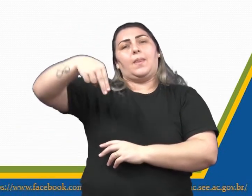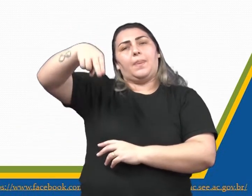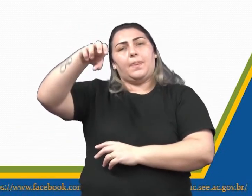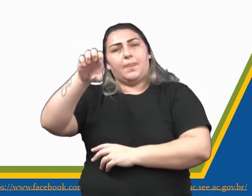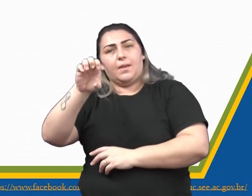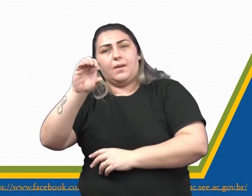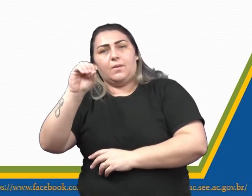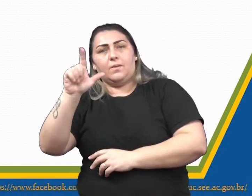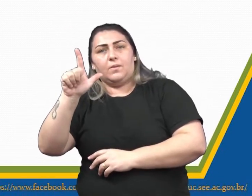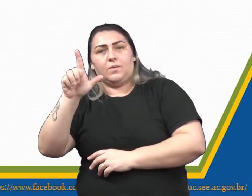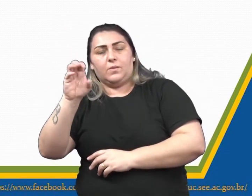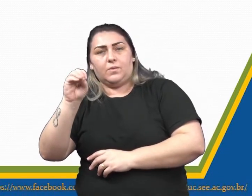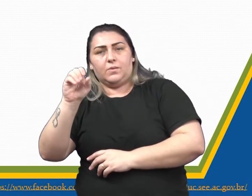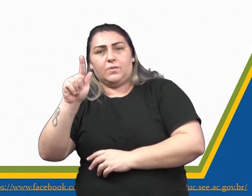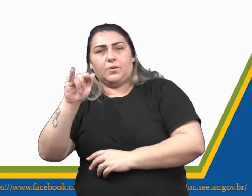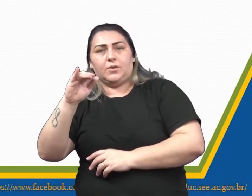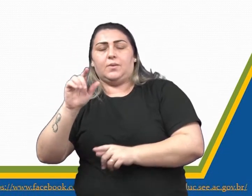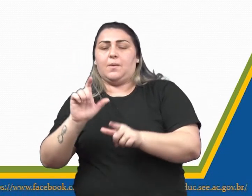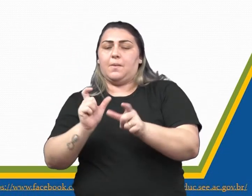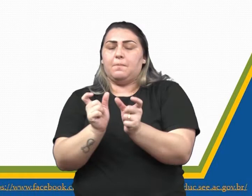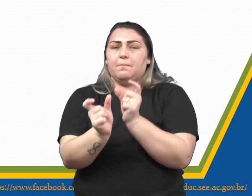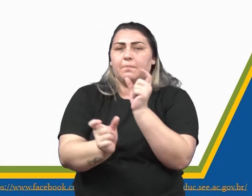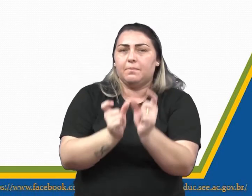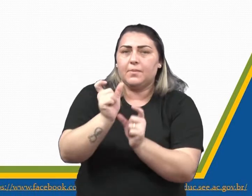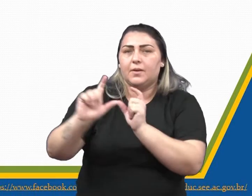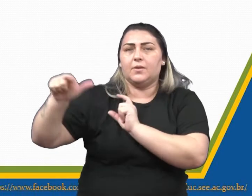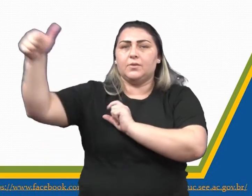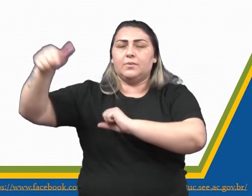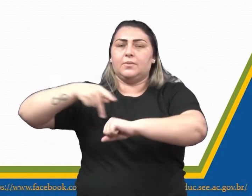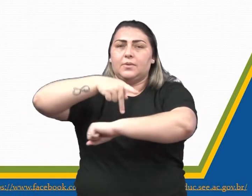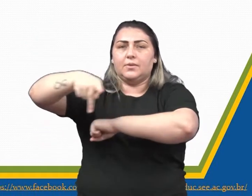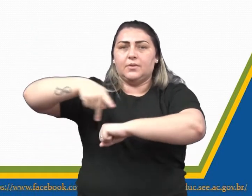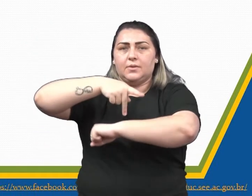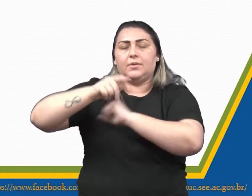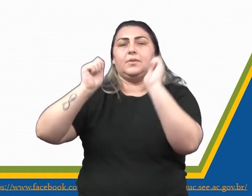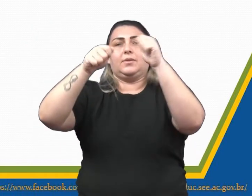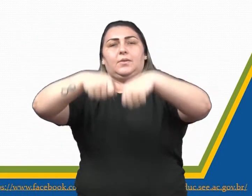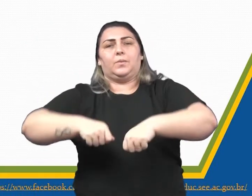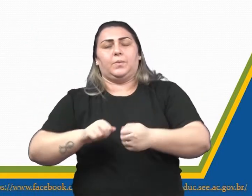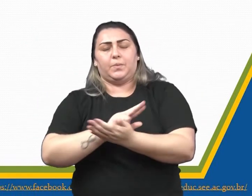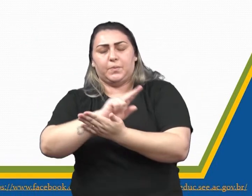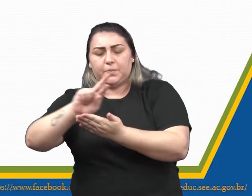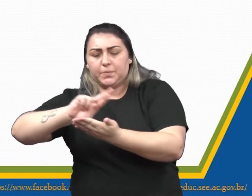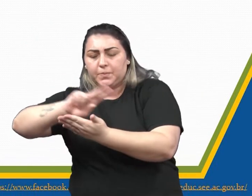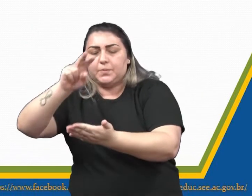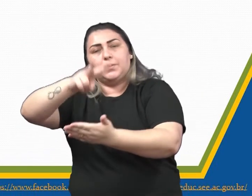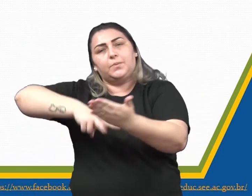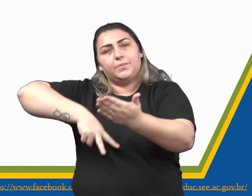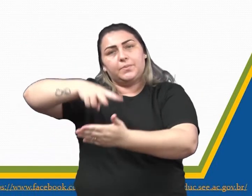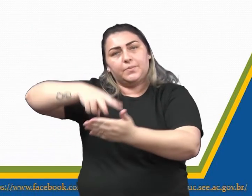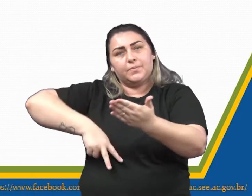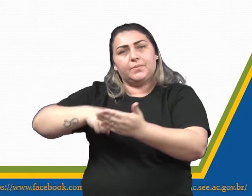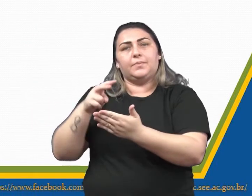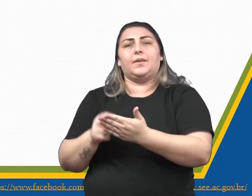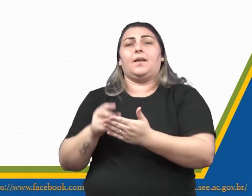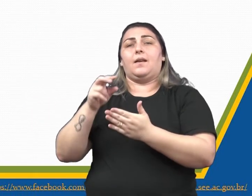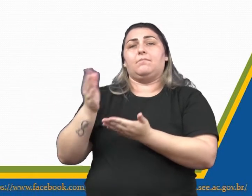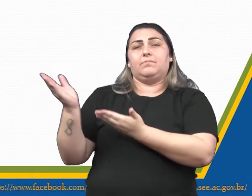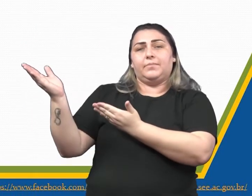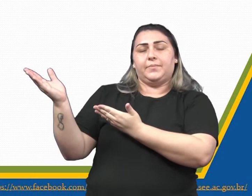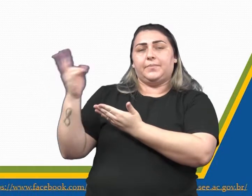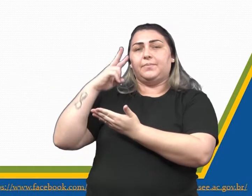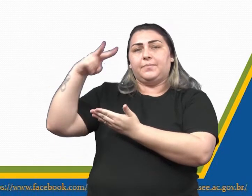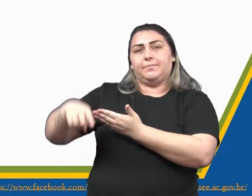termos estrangeiros, decomposição de palavras e possibilidade de múltiplas leituras. E aí do lado você está vendo algo